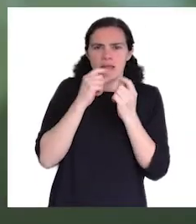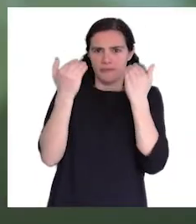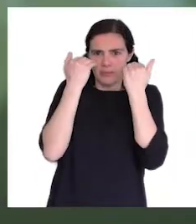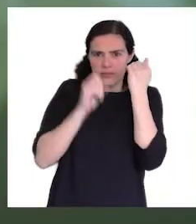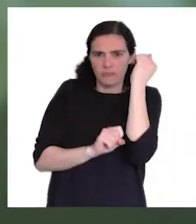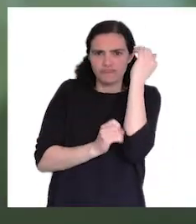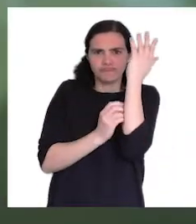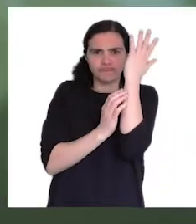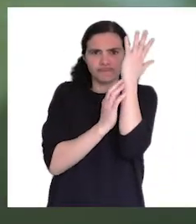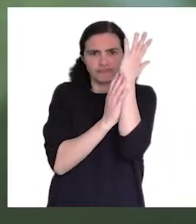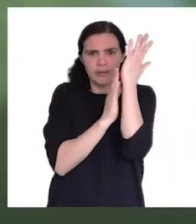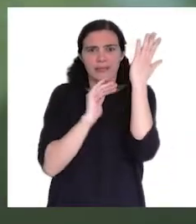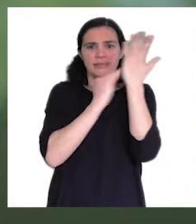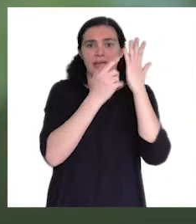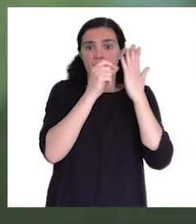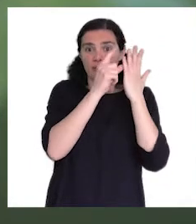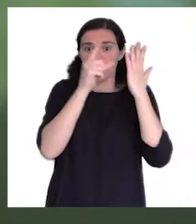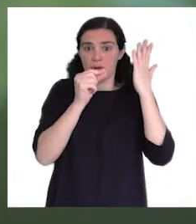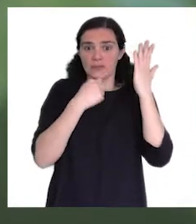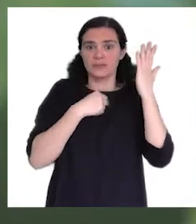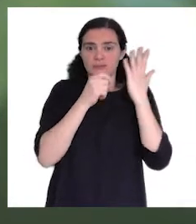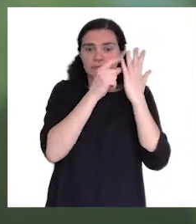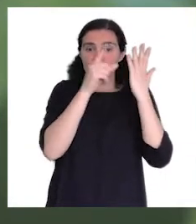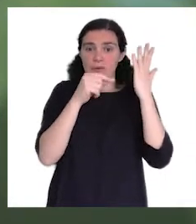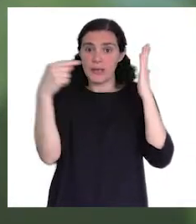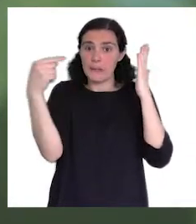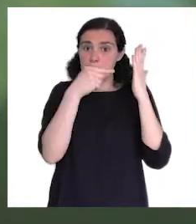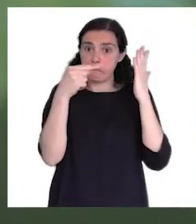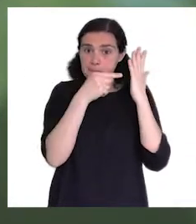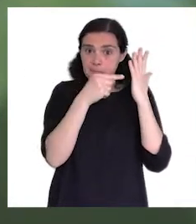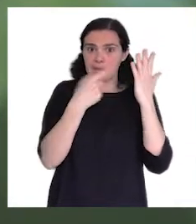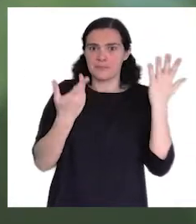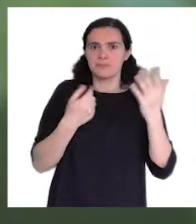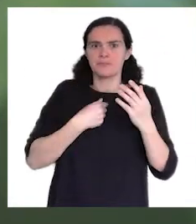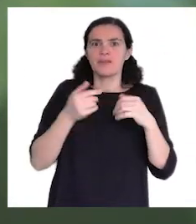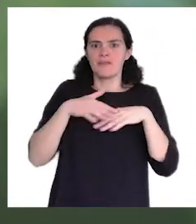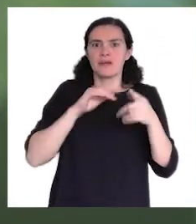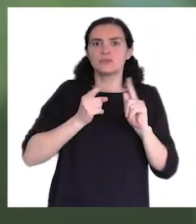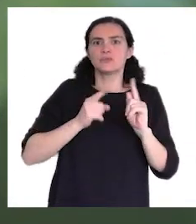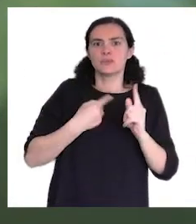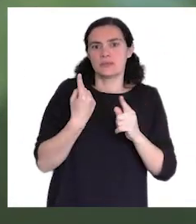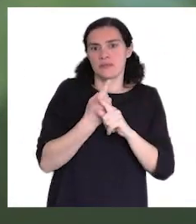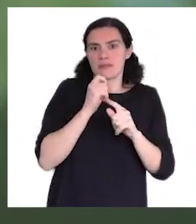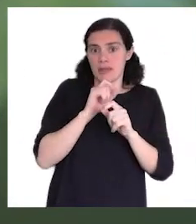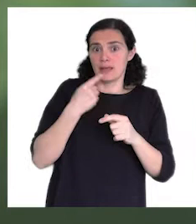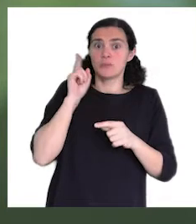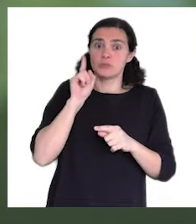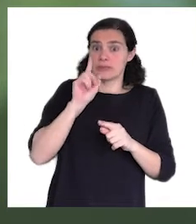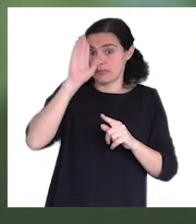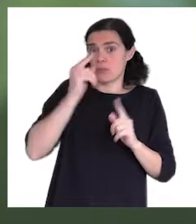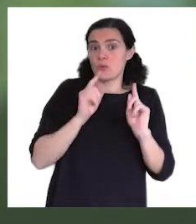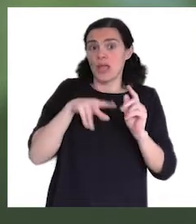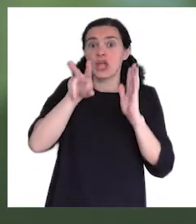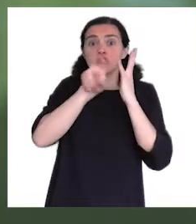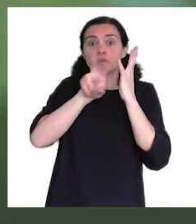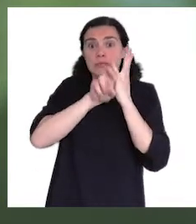esse transporte às folhas, e que as folhas, sem dúvida, é nas folhas que se realiza um fenómeno extremamente importante, que nós